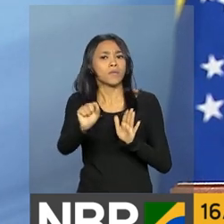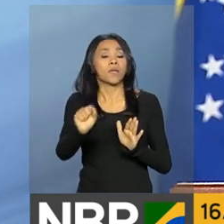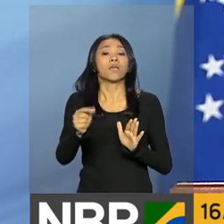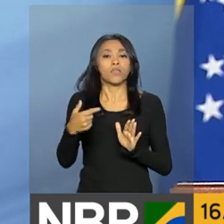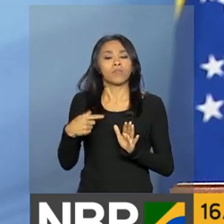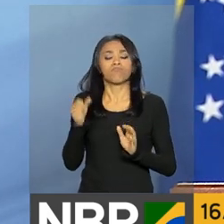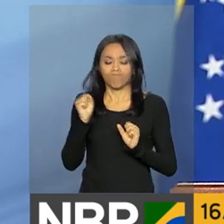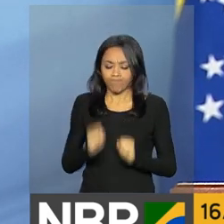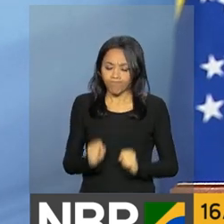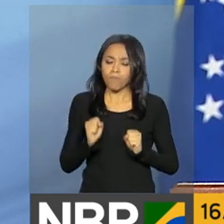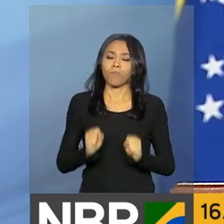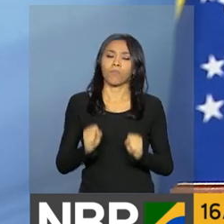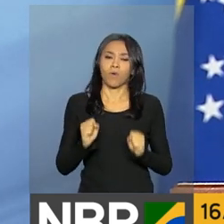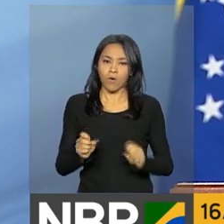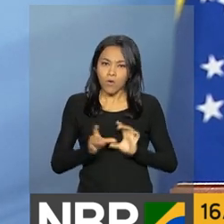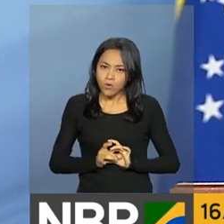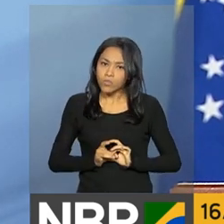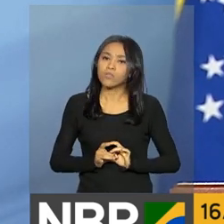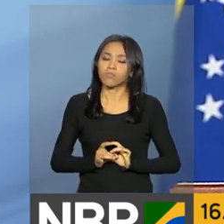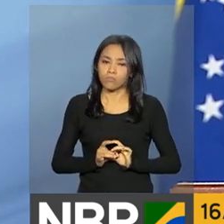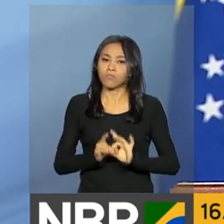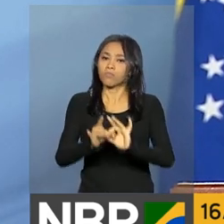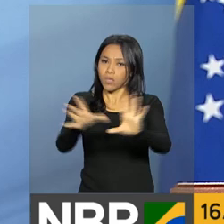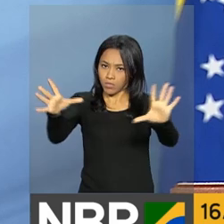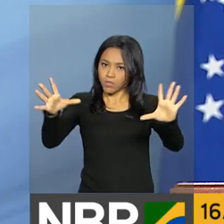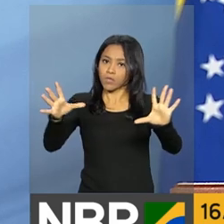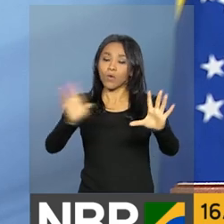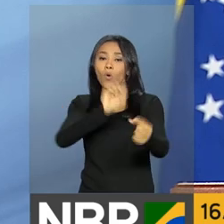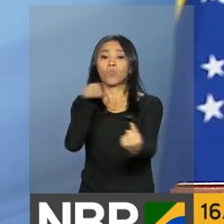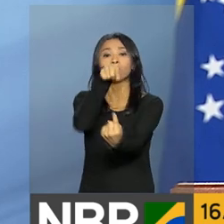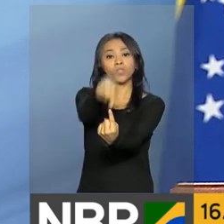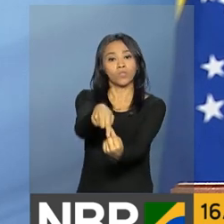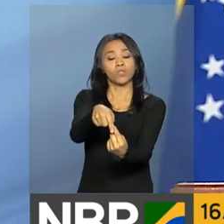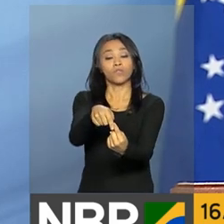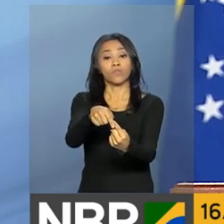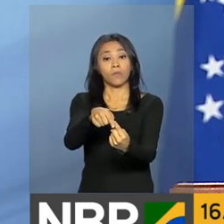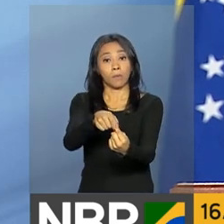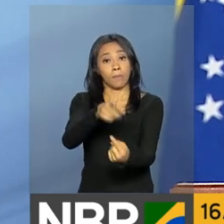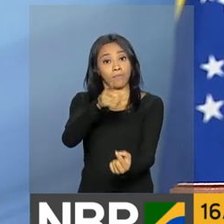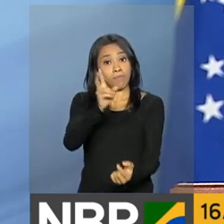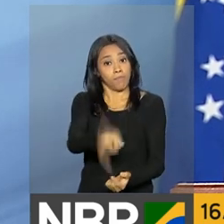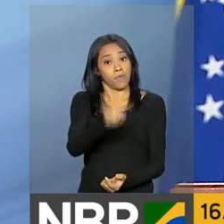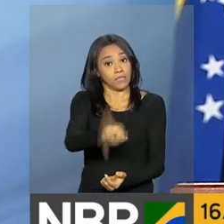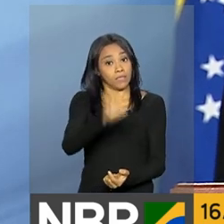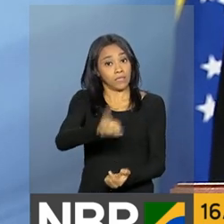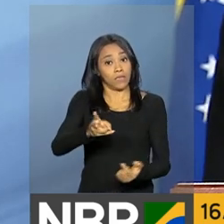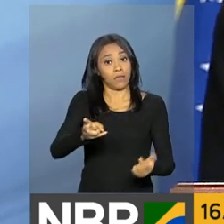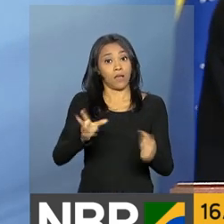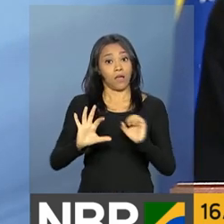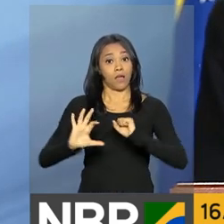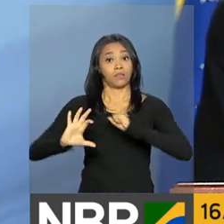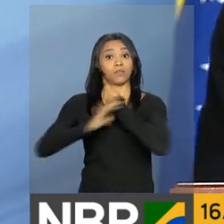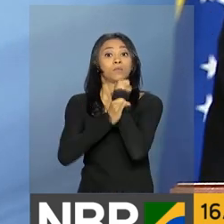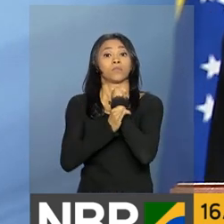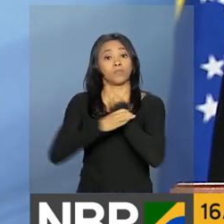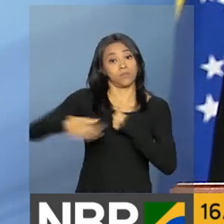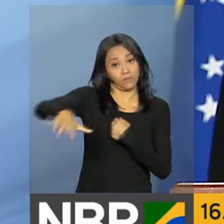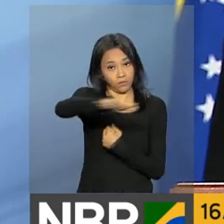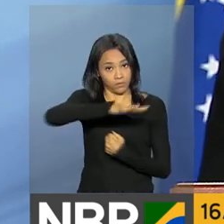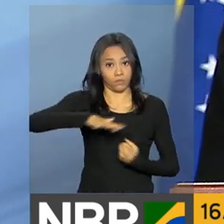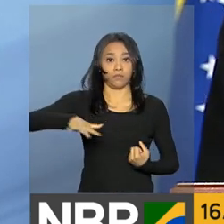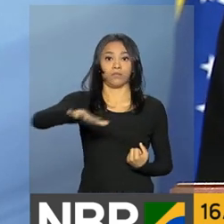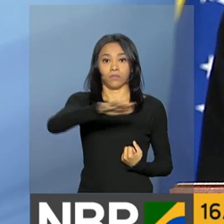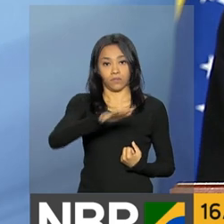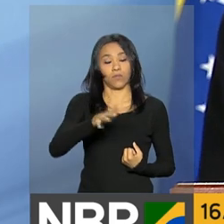para manter a ordem pública. O que nós vamos, com este ato, portanto, produzir é